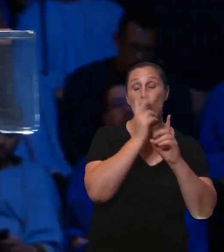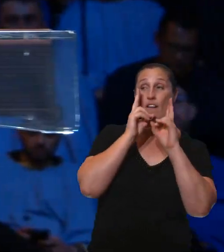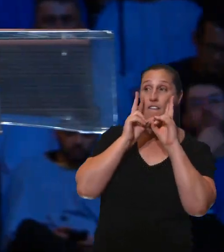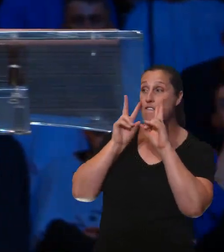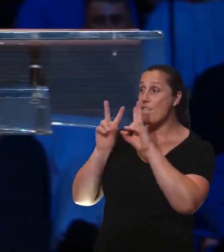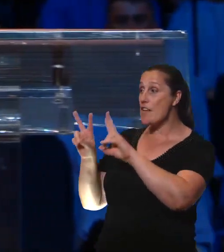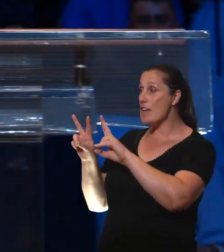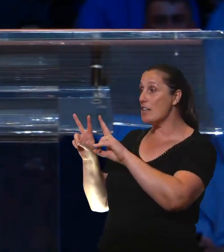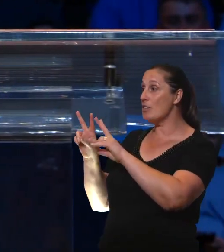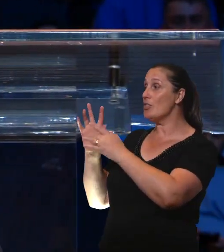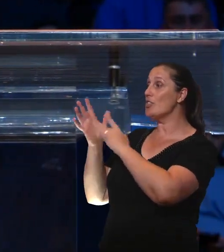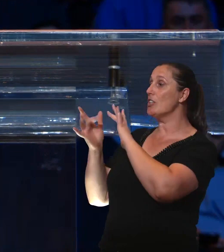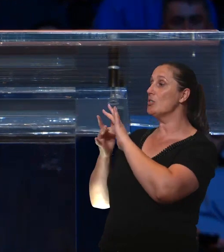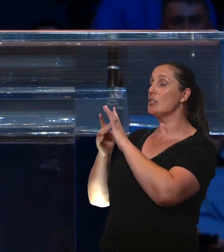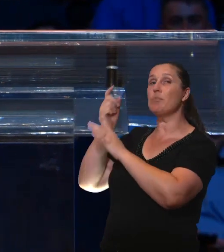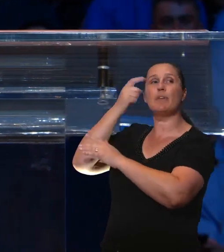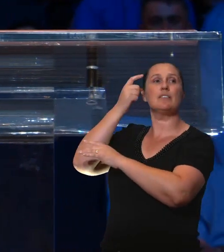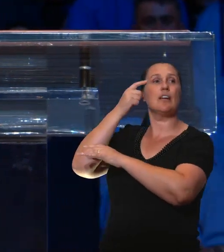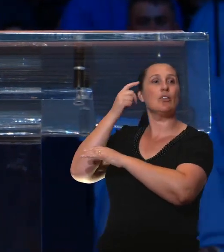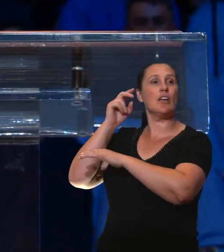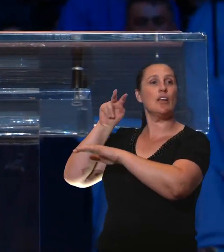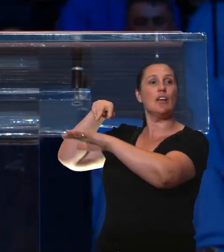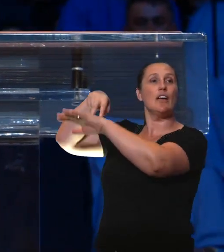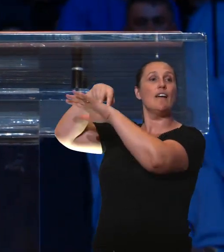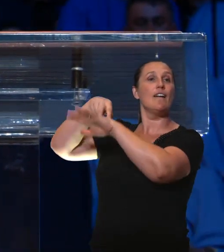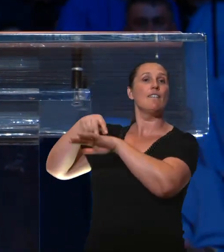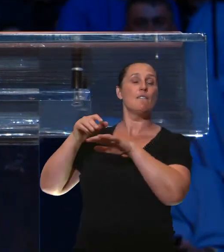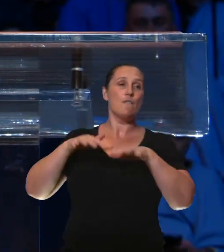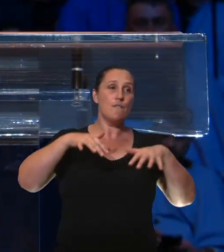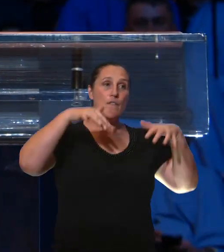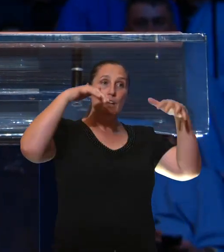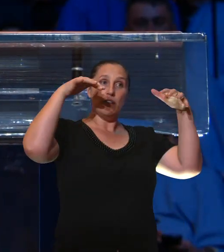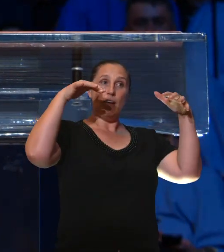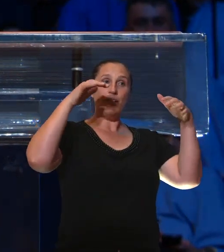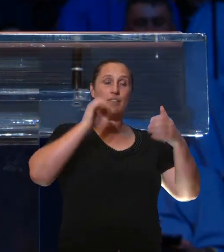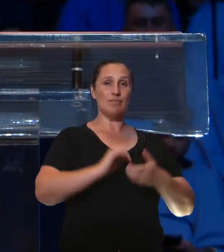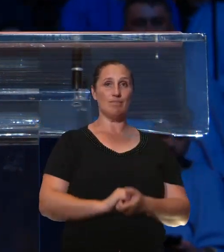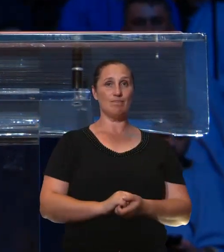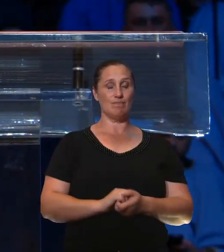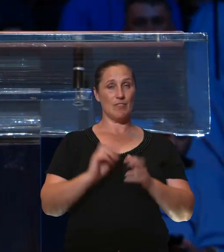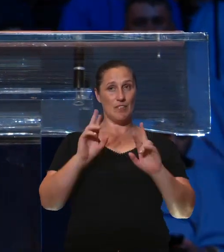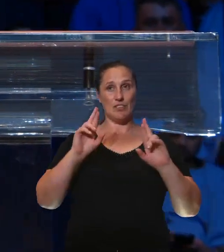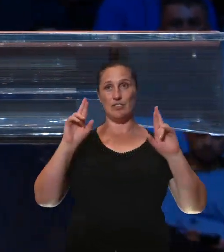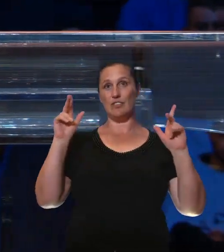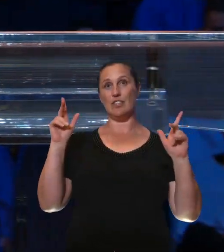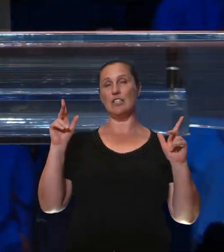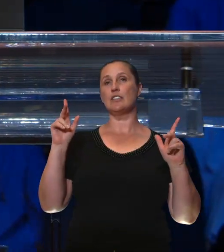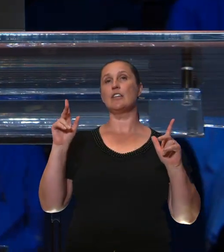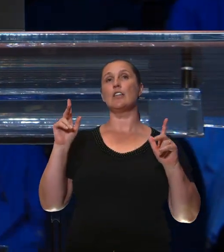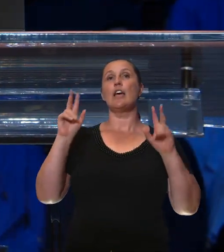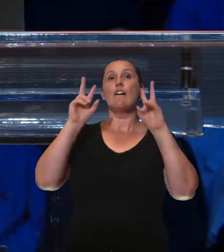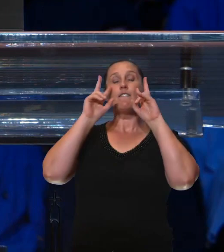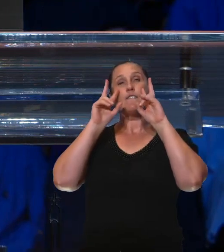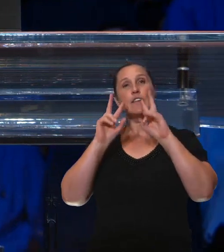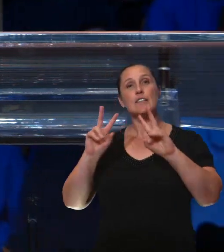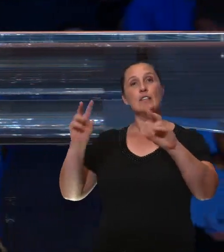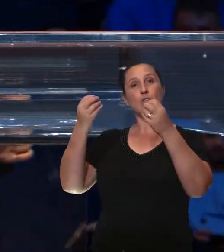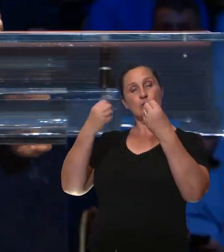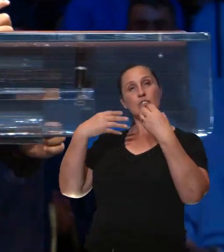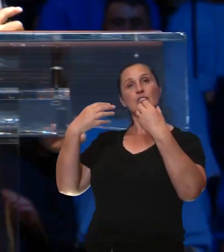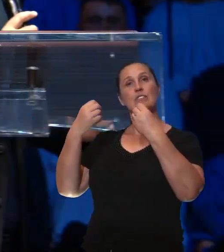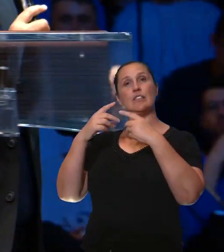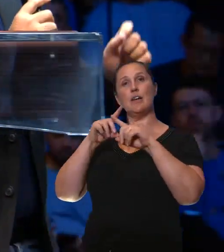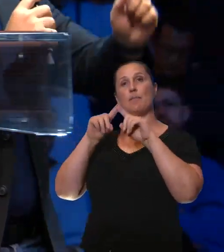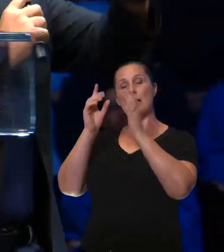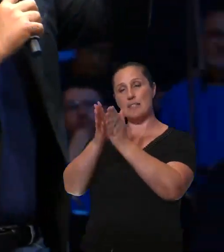que era um fantasma. A diferença é que a visão ela nos inspira, mas a palavra